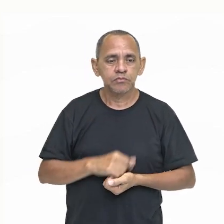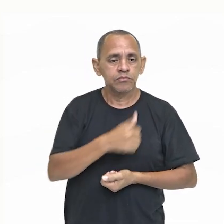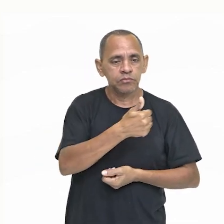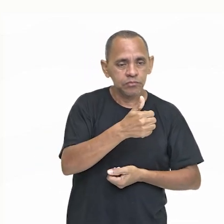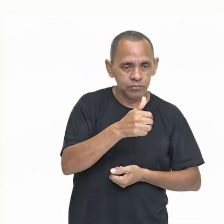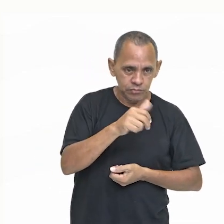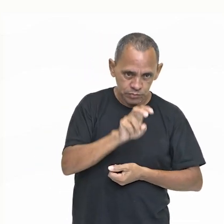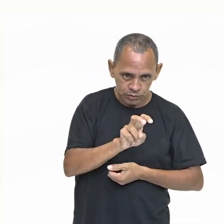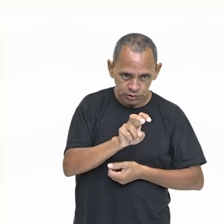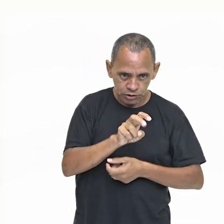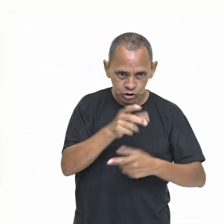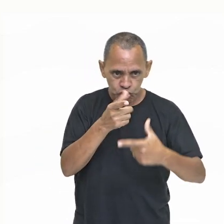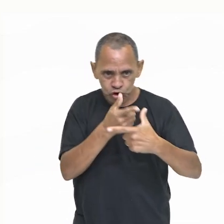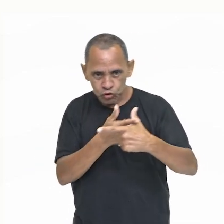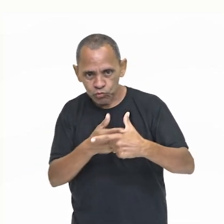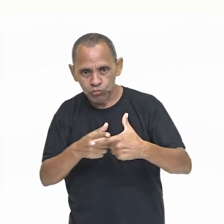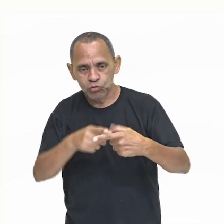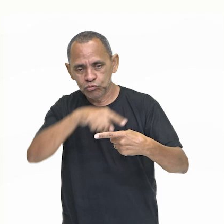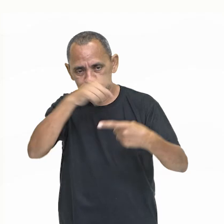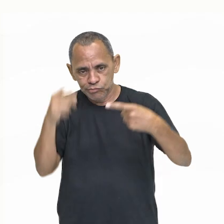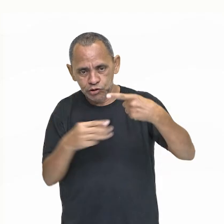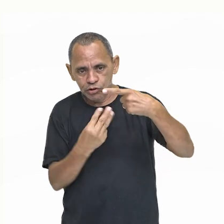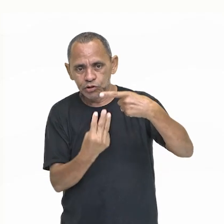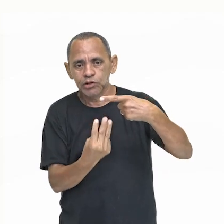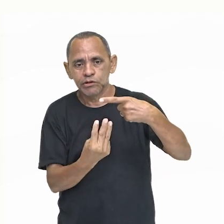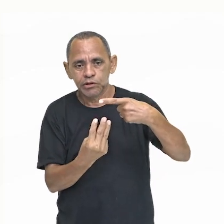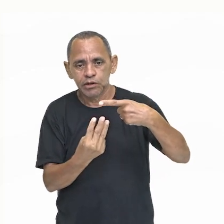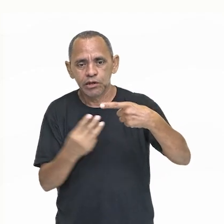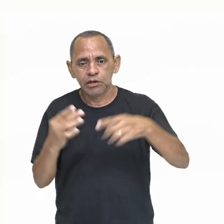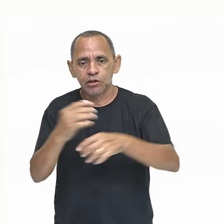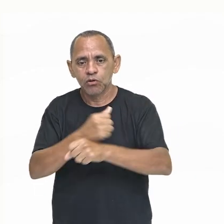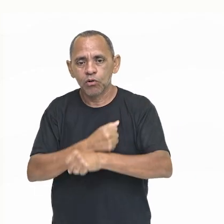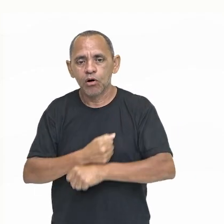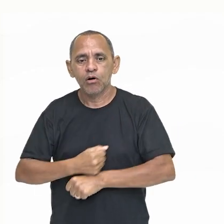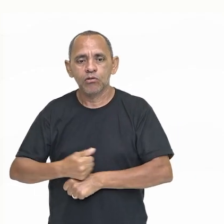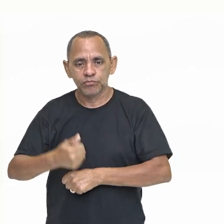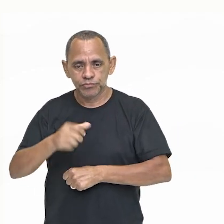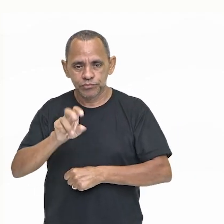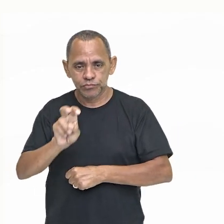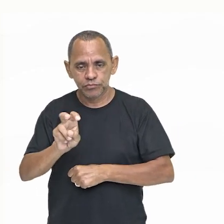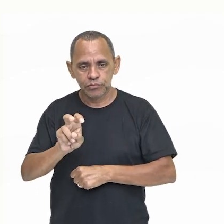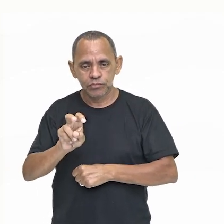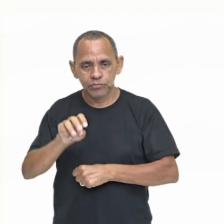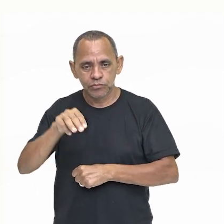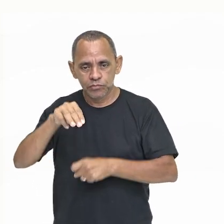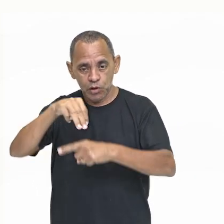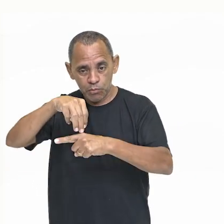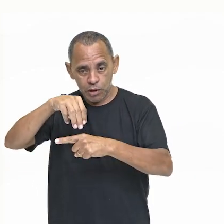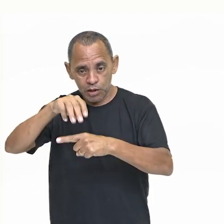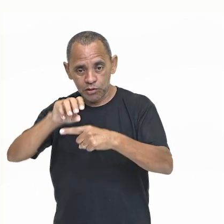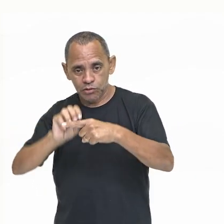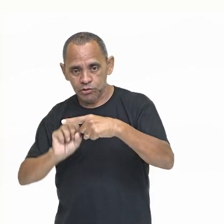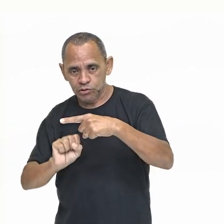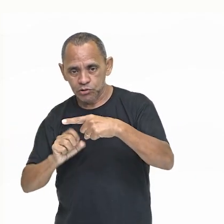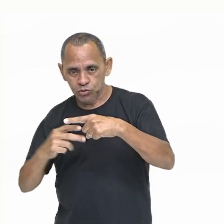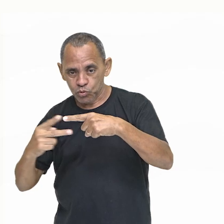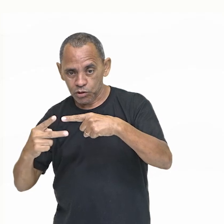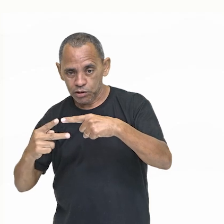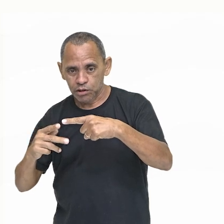3 é 5 metros por segundo ao quadrado. Depois que eu encontrei